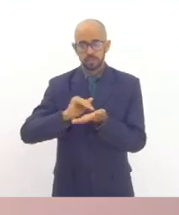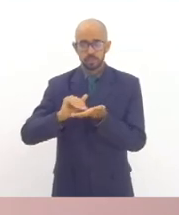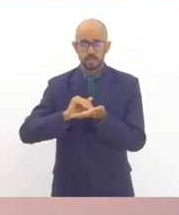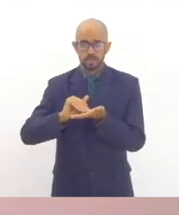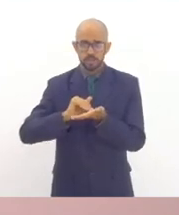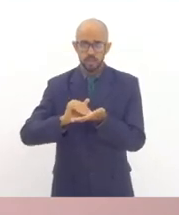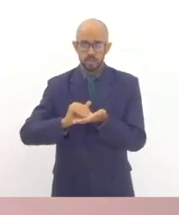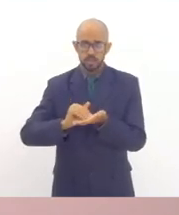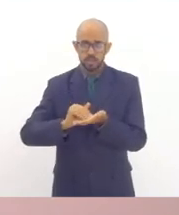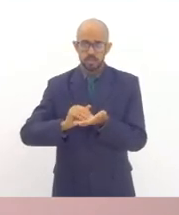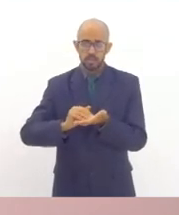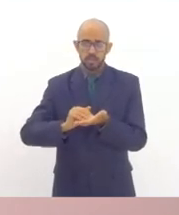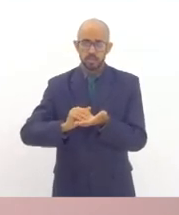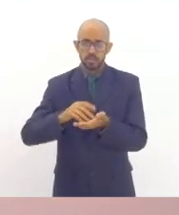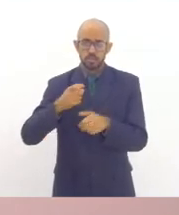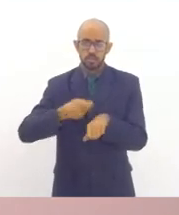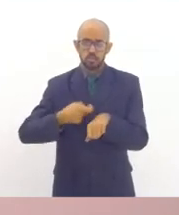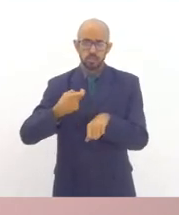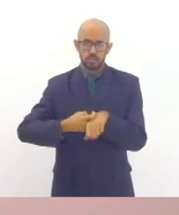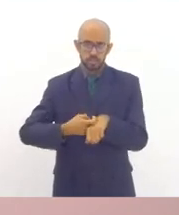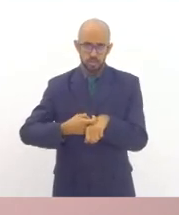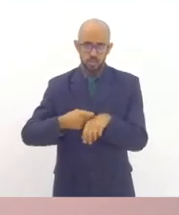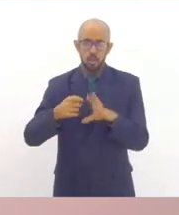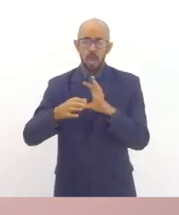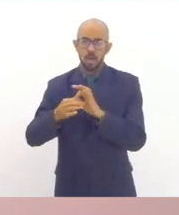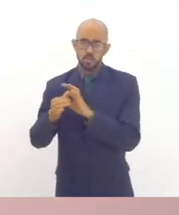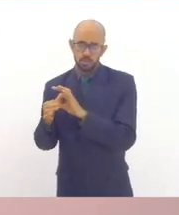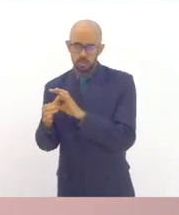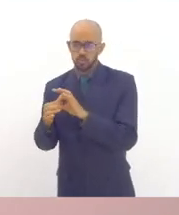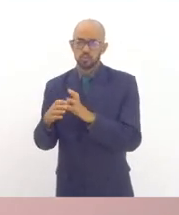a matriz. A proposta era